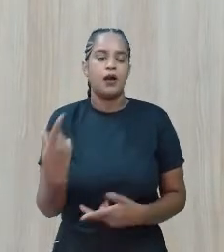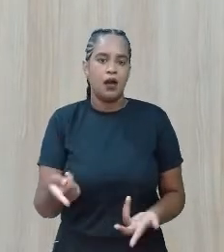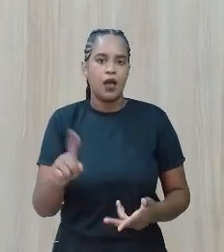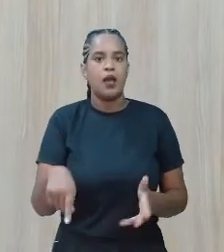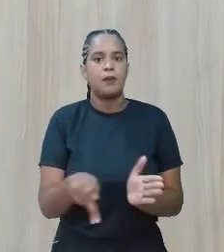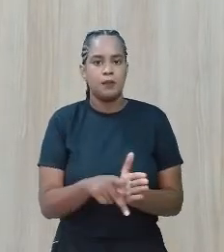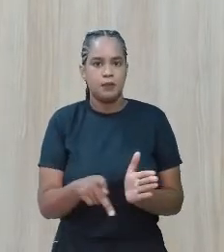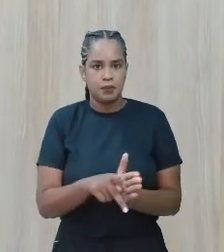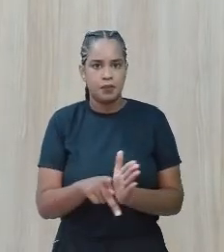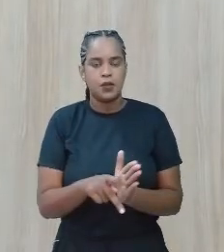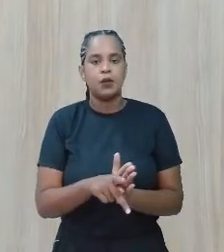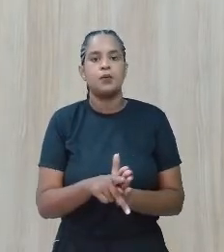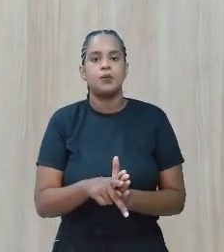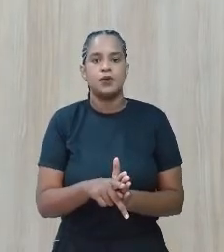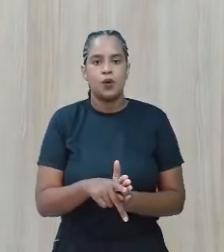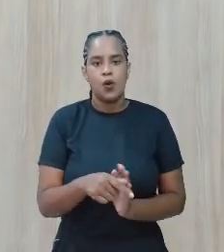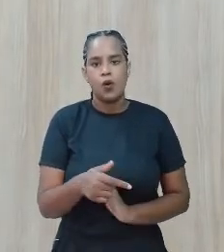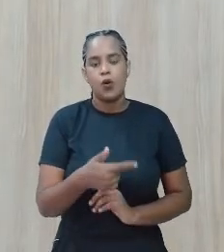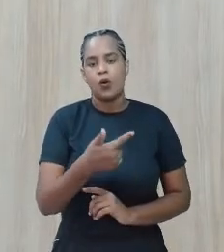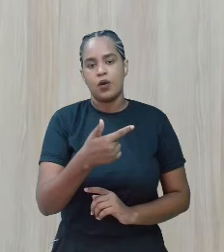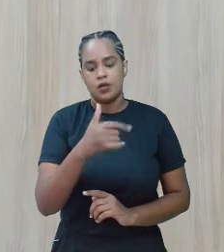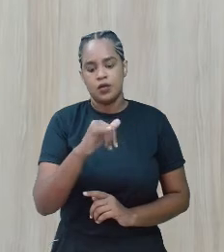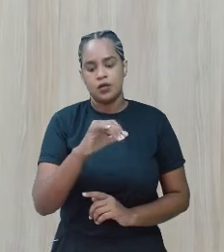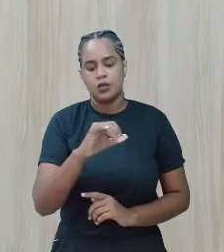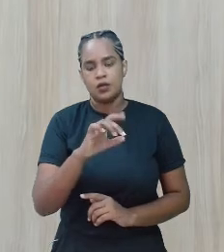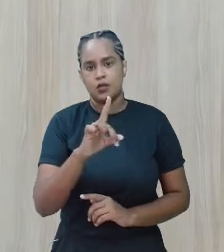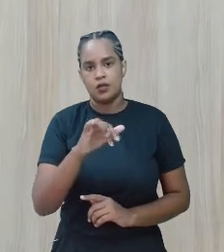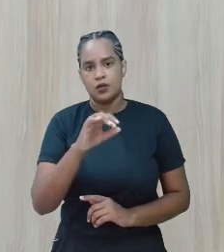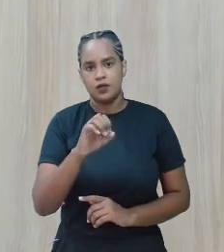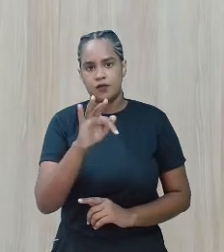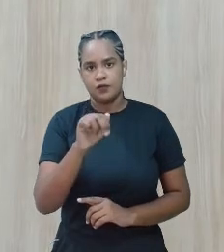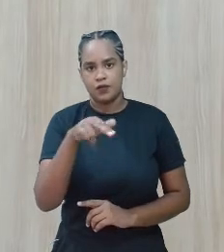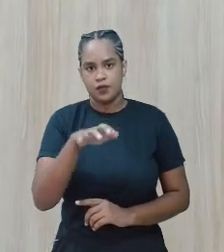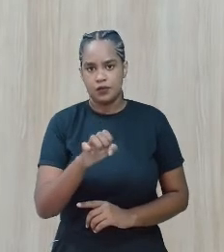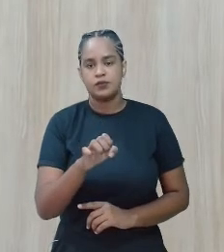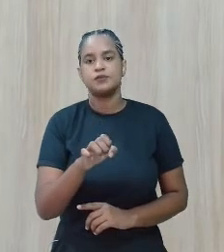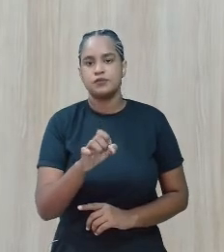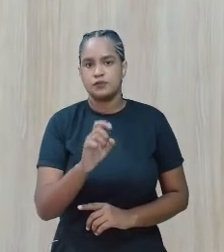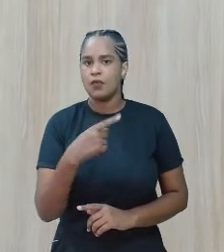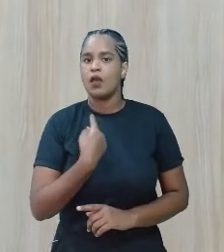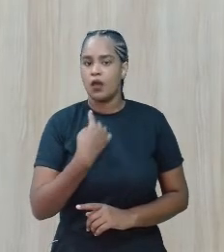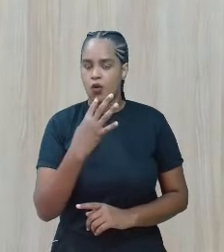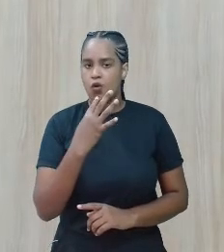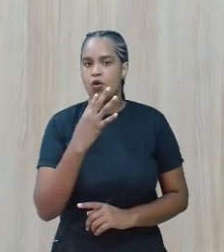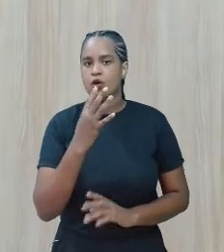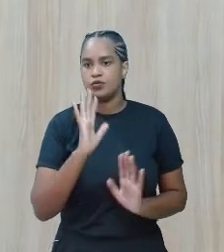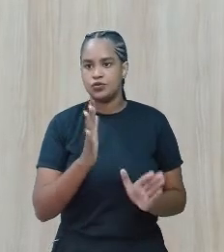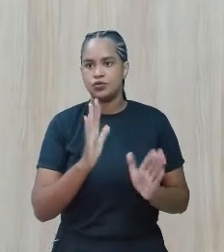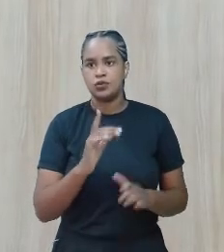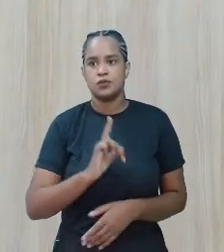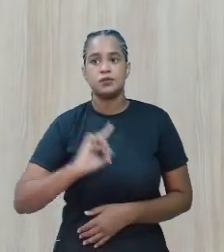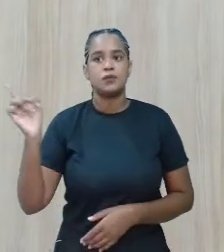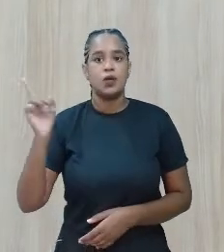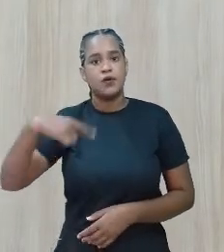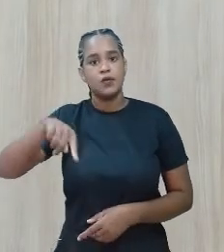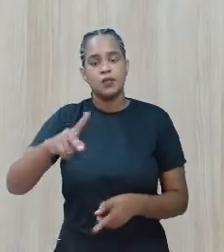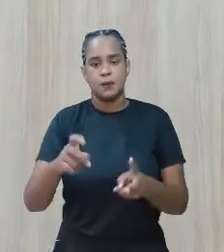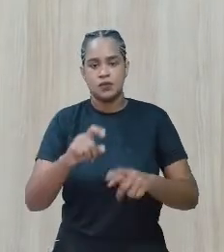chocalhos diversos, carrilhões, todos esses instrumentos que a gente conhece bem. Né? Aí vocês estão